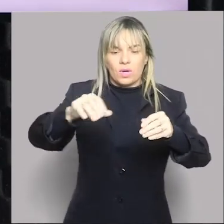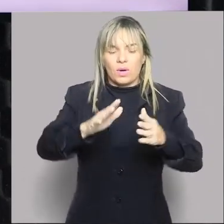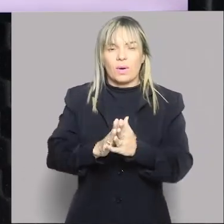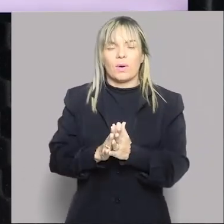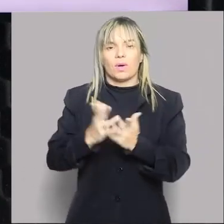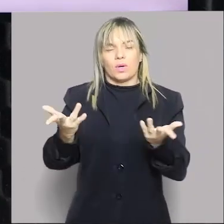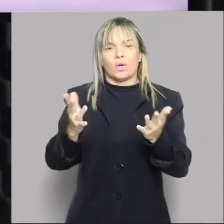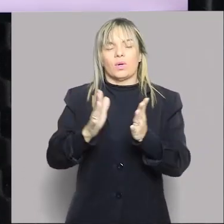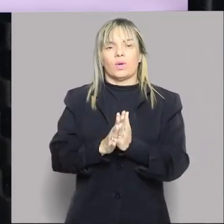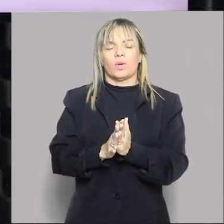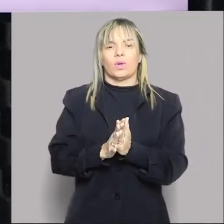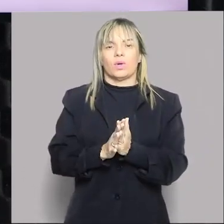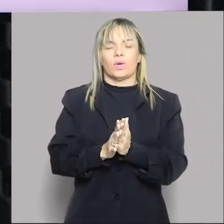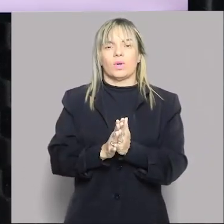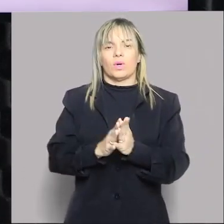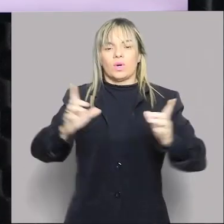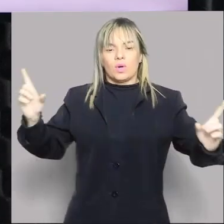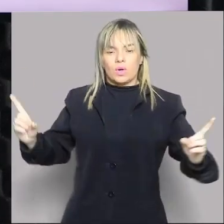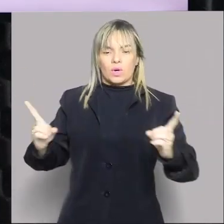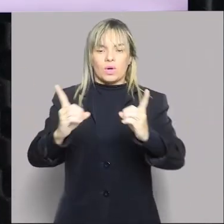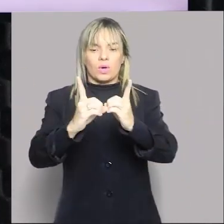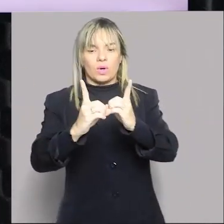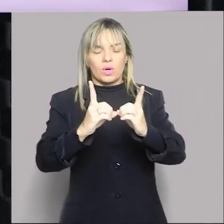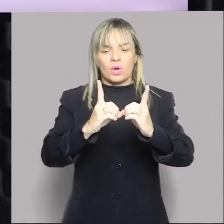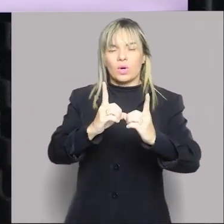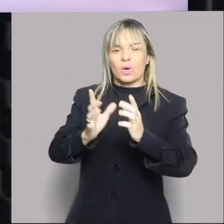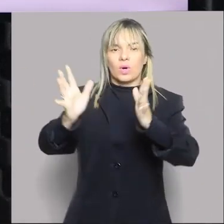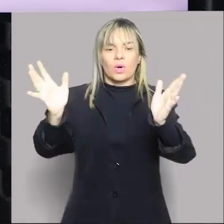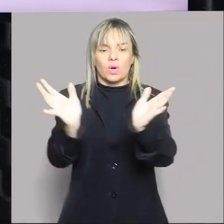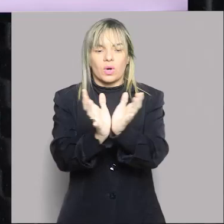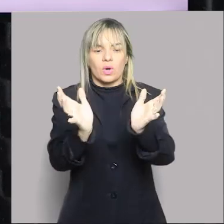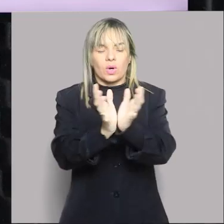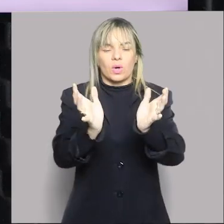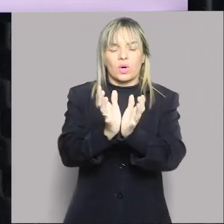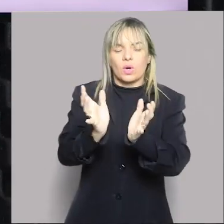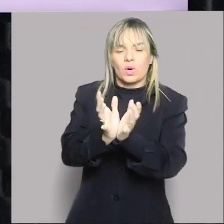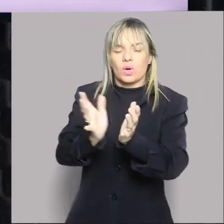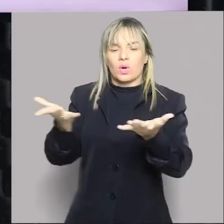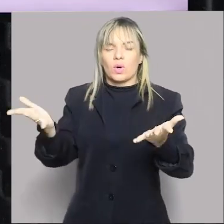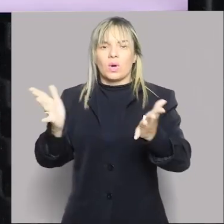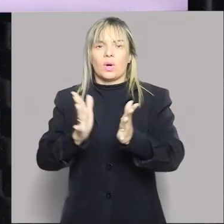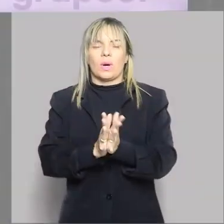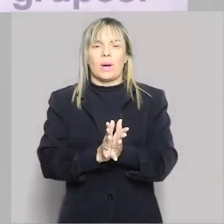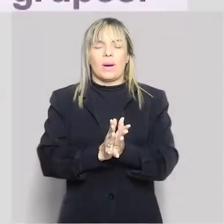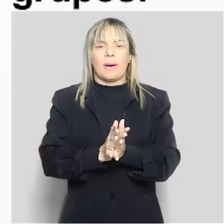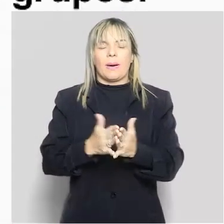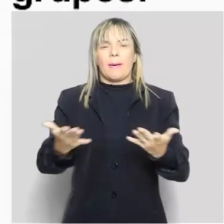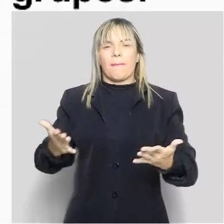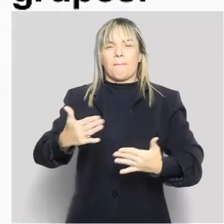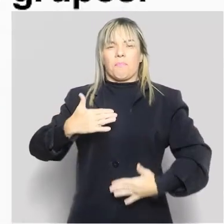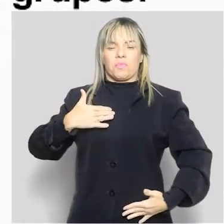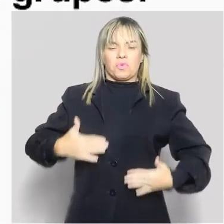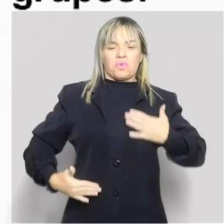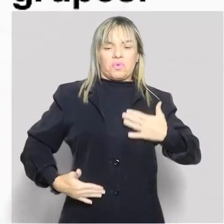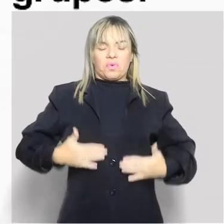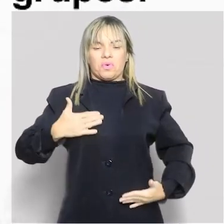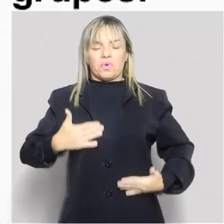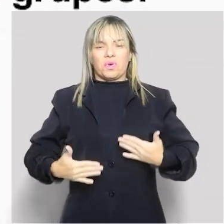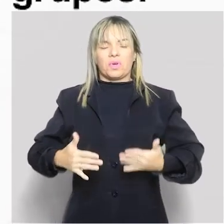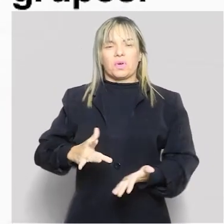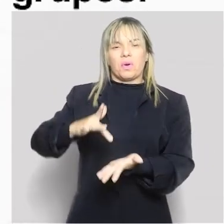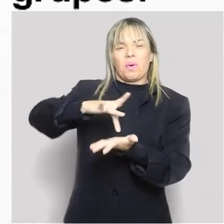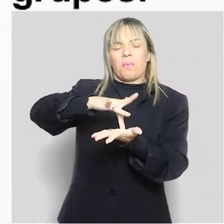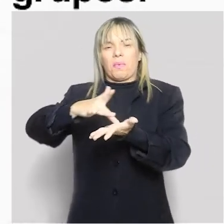ou danças grupais, inclusive performáticas, né, para apresentação. O balé é um exemplo disso. Aí, meu amigo, você tem uma